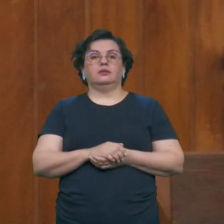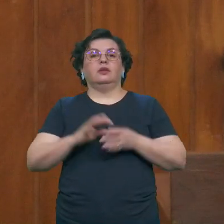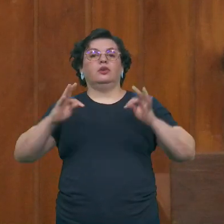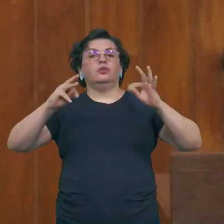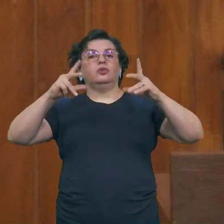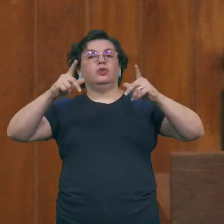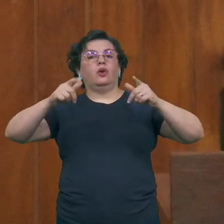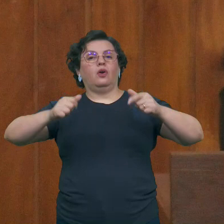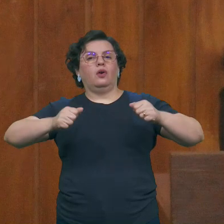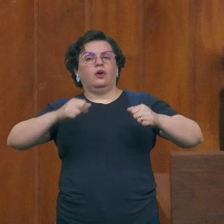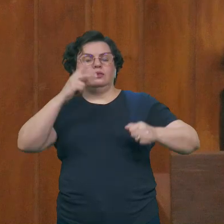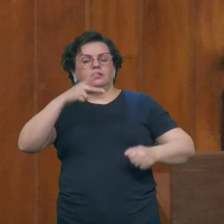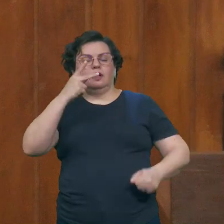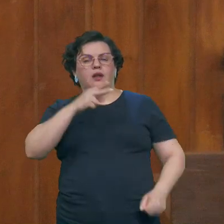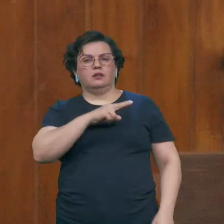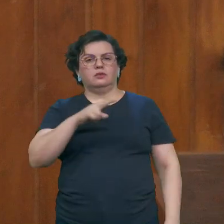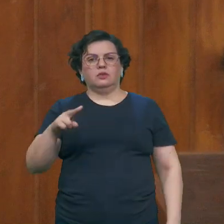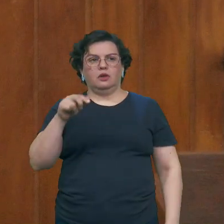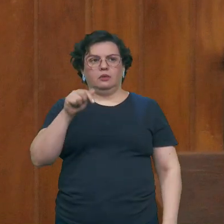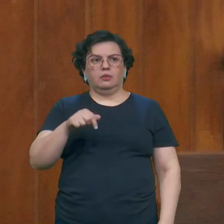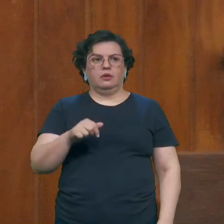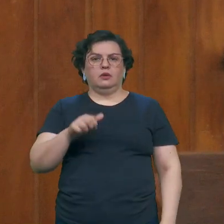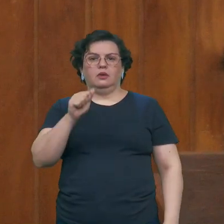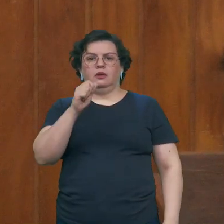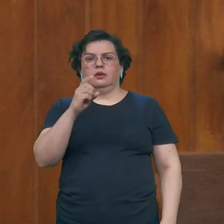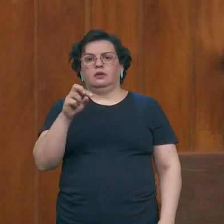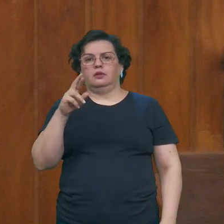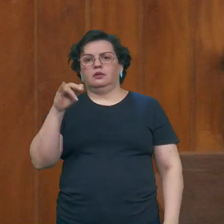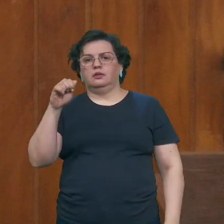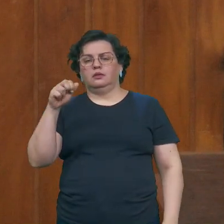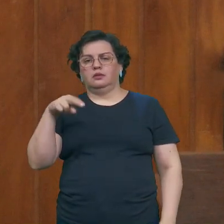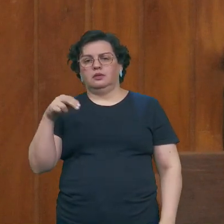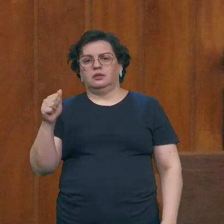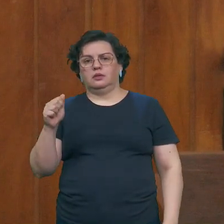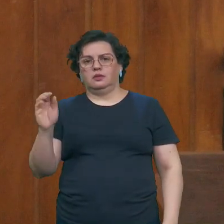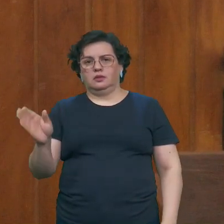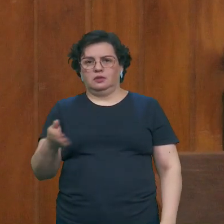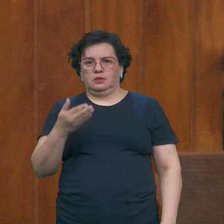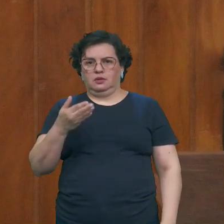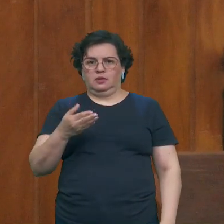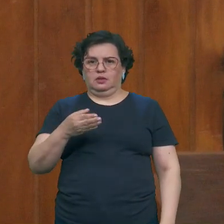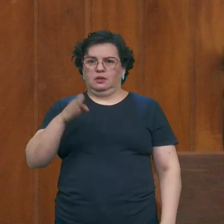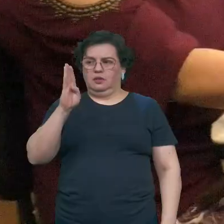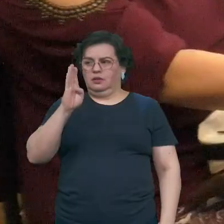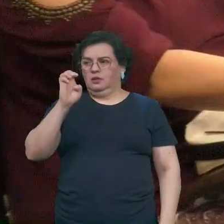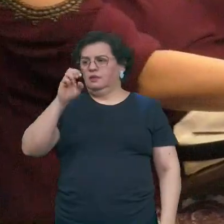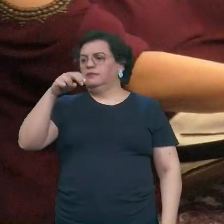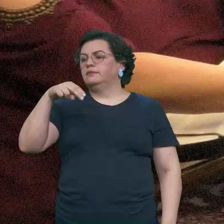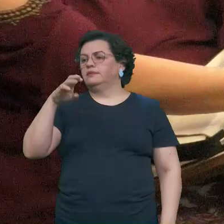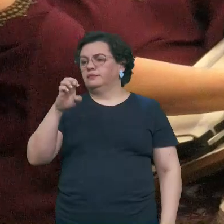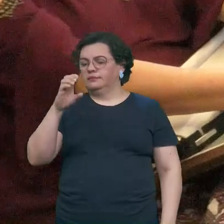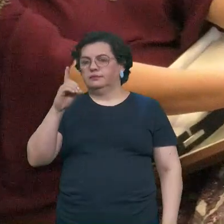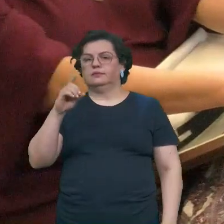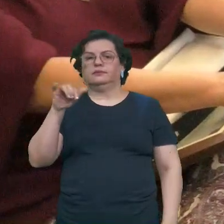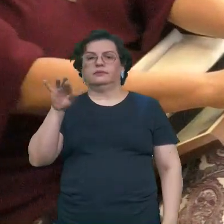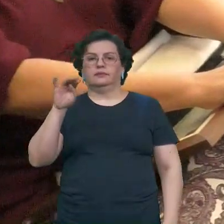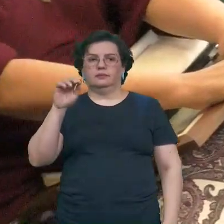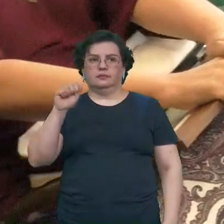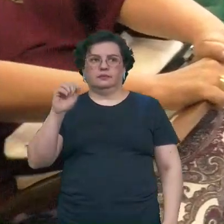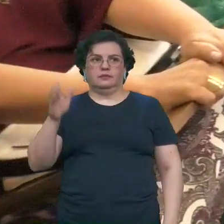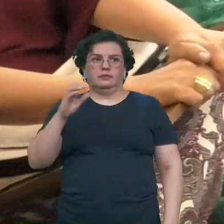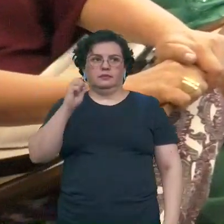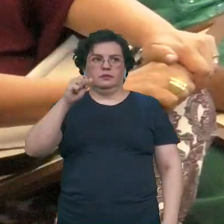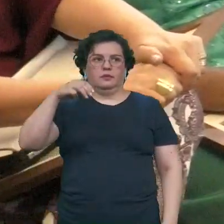todas que foram citadas aqui, Adriana Toioli, a dona Benedita, a